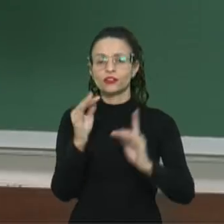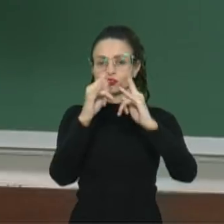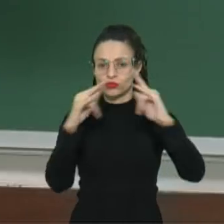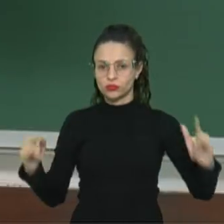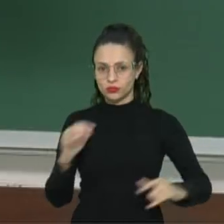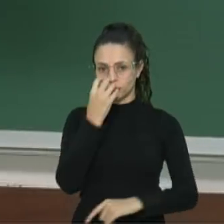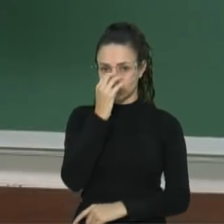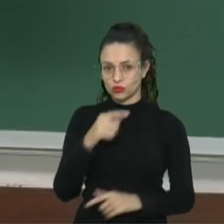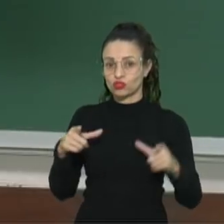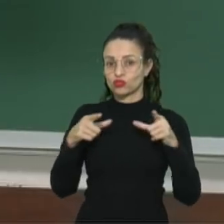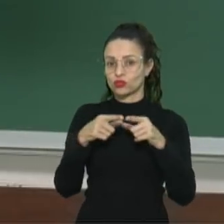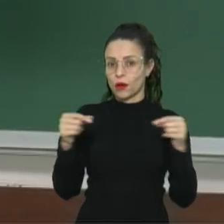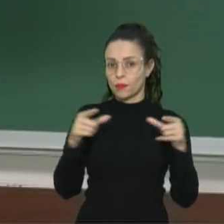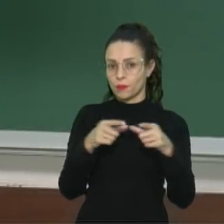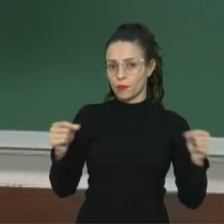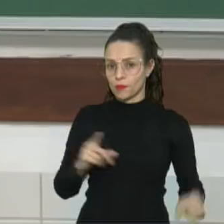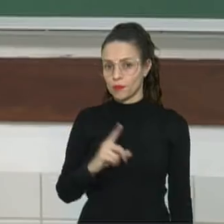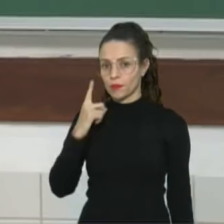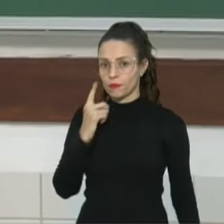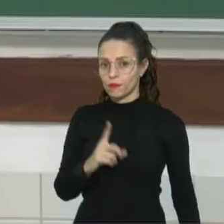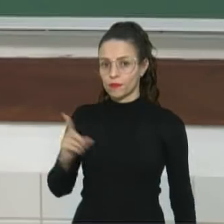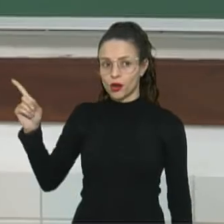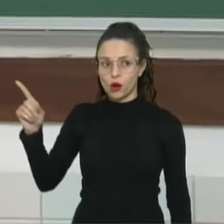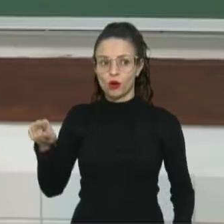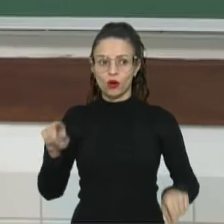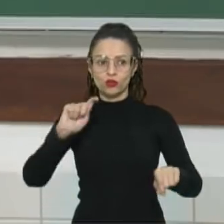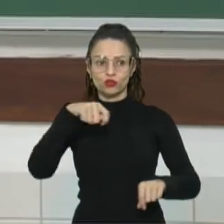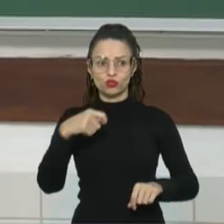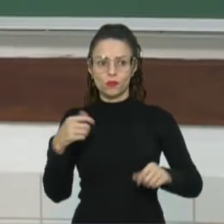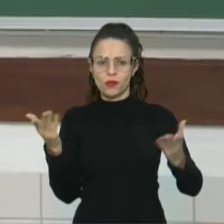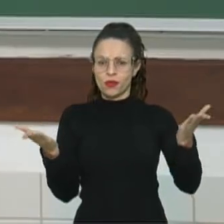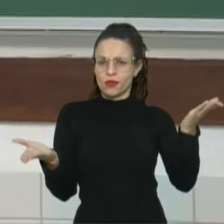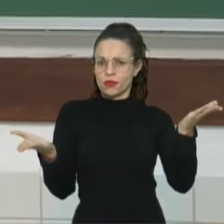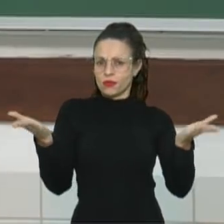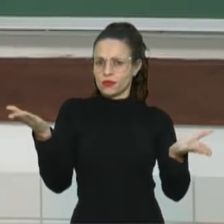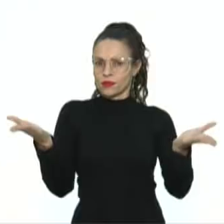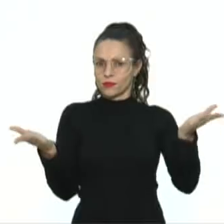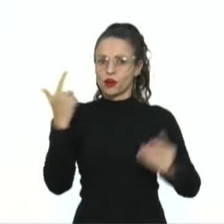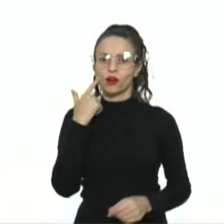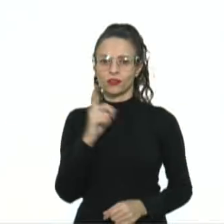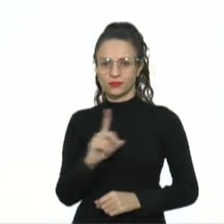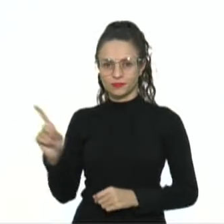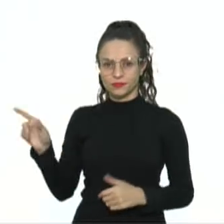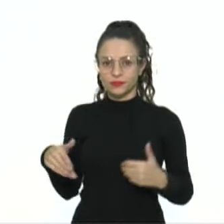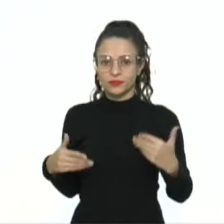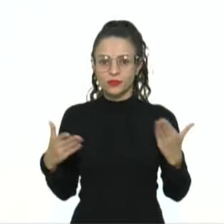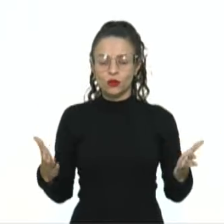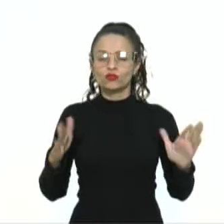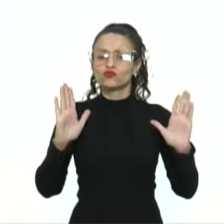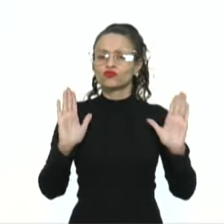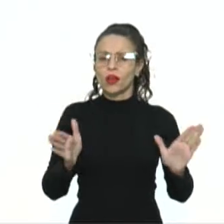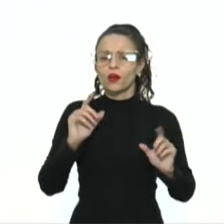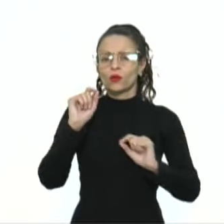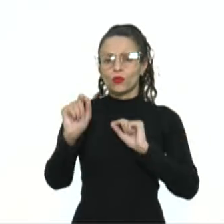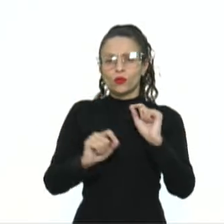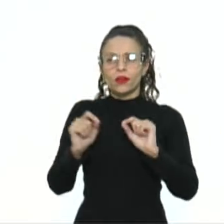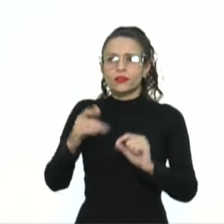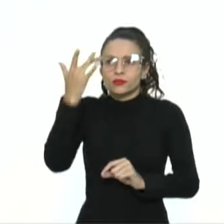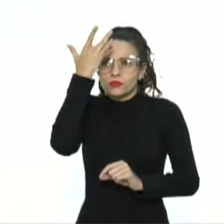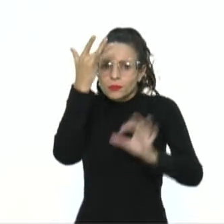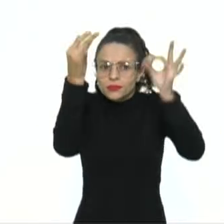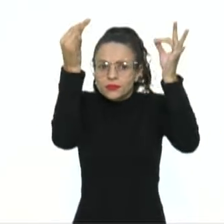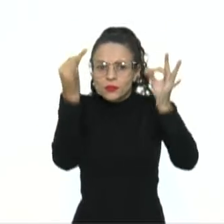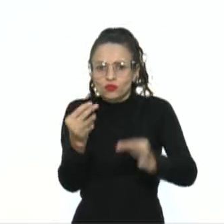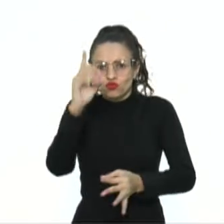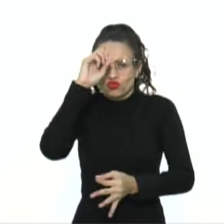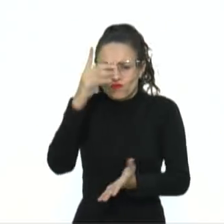Então, perceba aqui, né, trabalhando a questão do equilíbrio, né? Então, já tinha, né, a gente não sabe definir